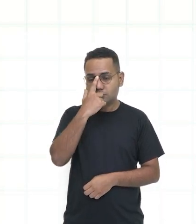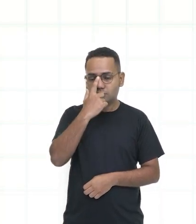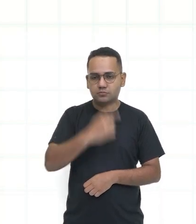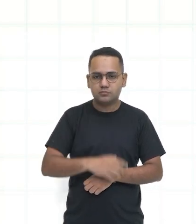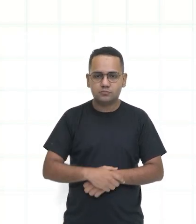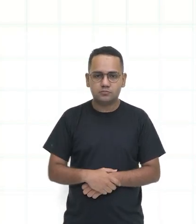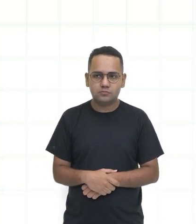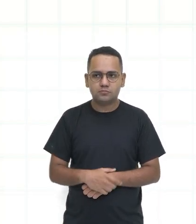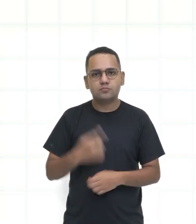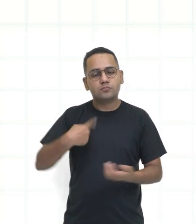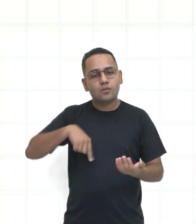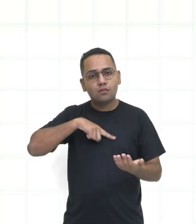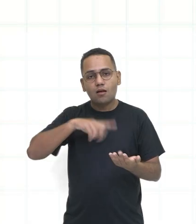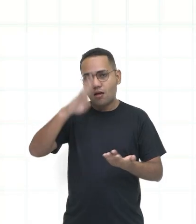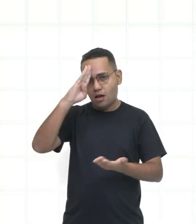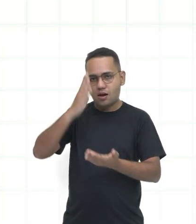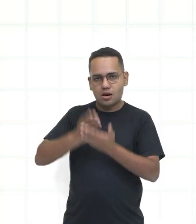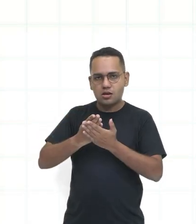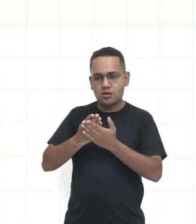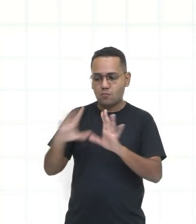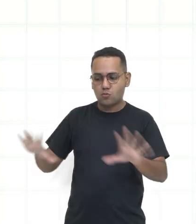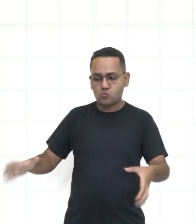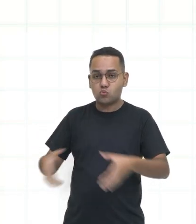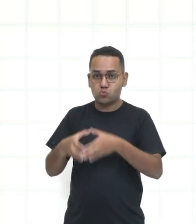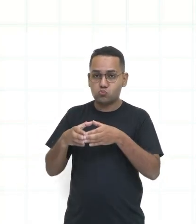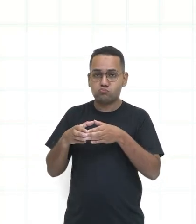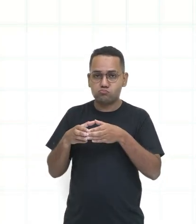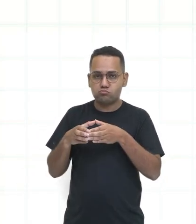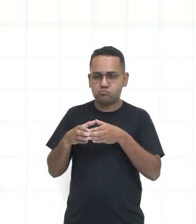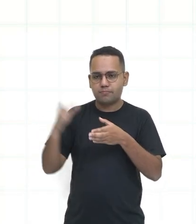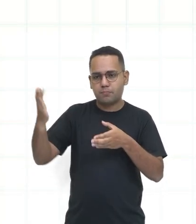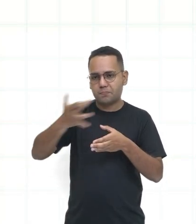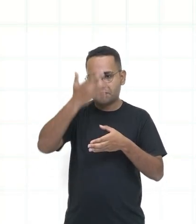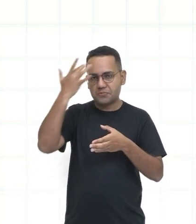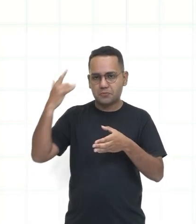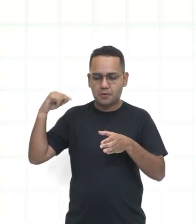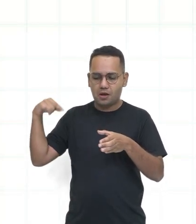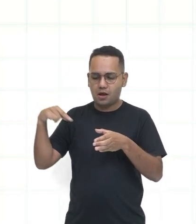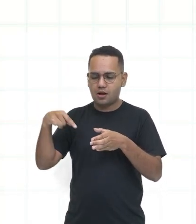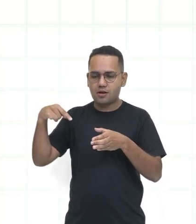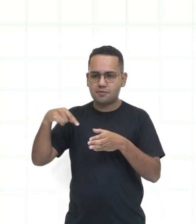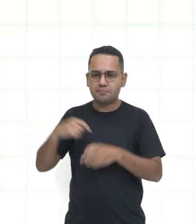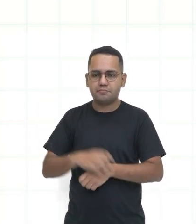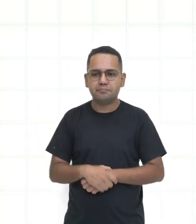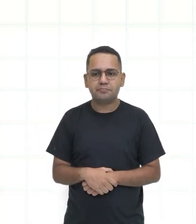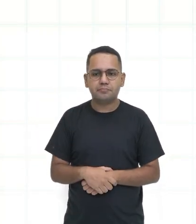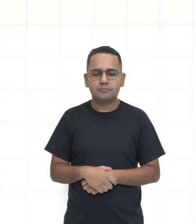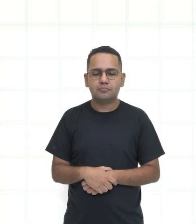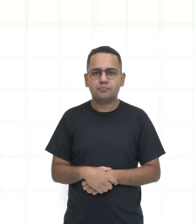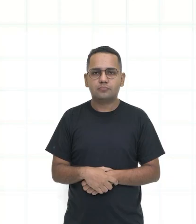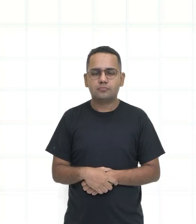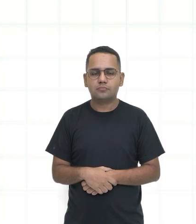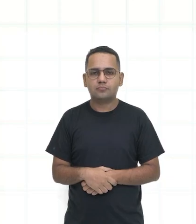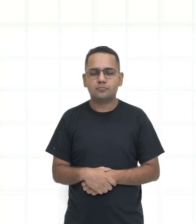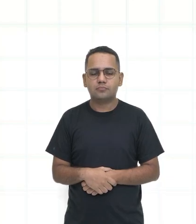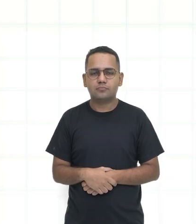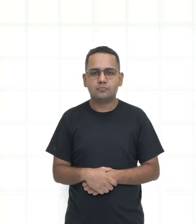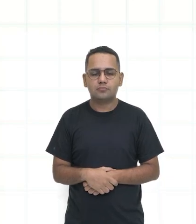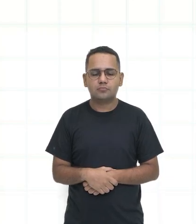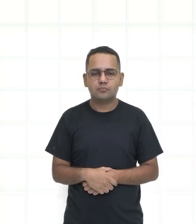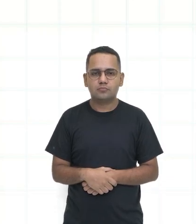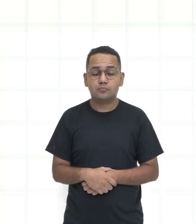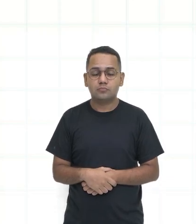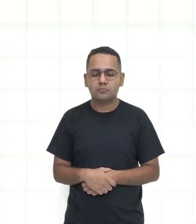um grupo de pessoas com mais de duas pessoas, certo? We rely on one another for emotional